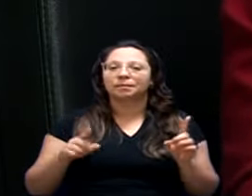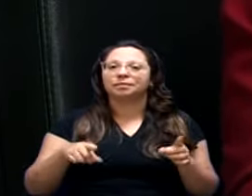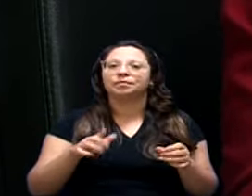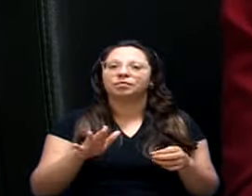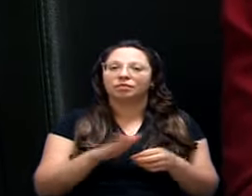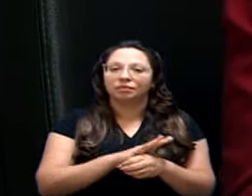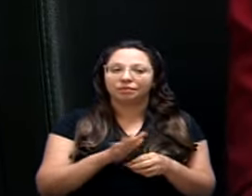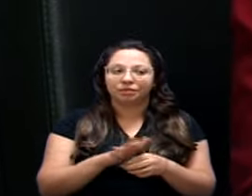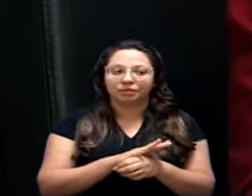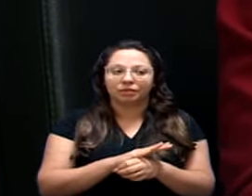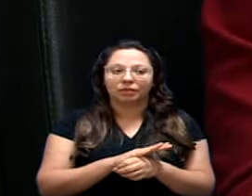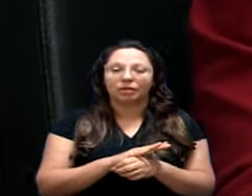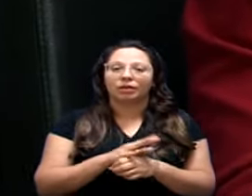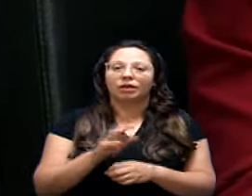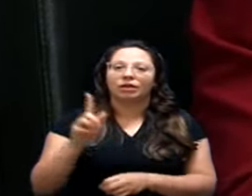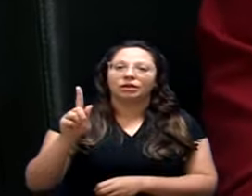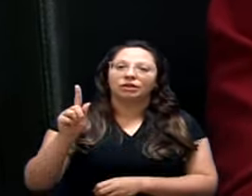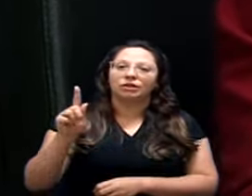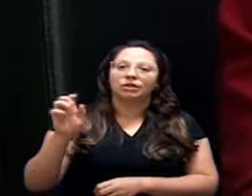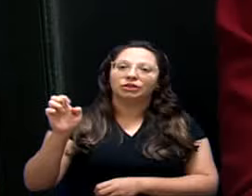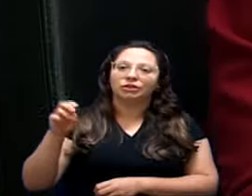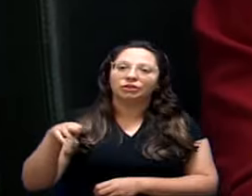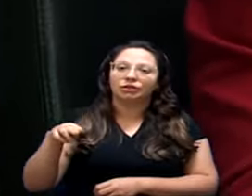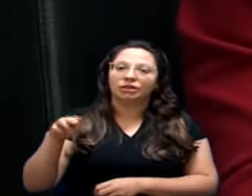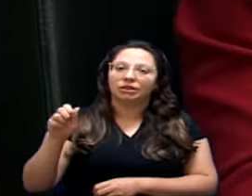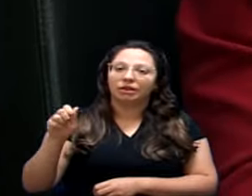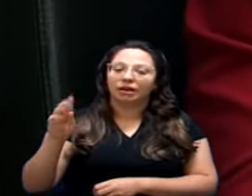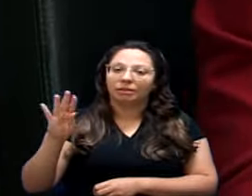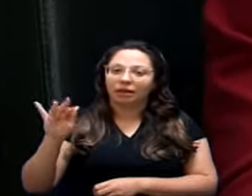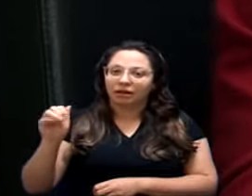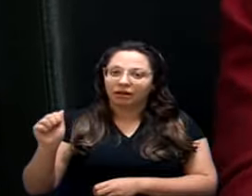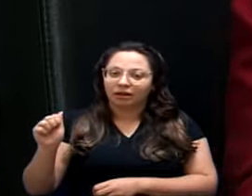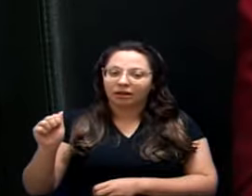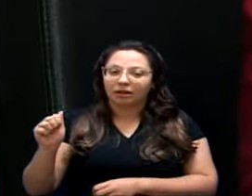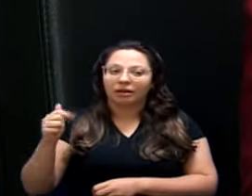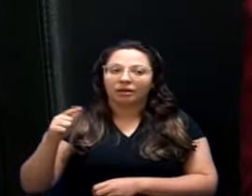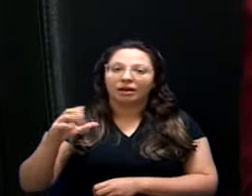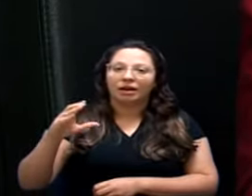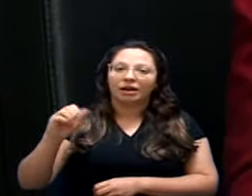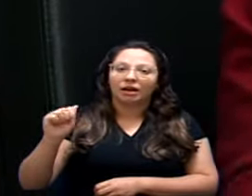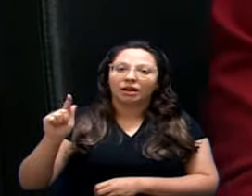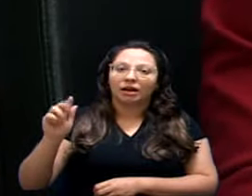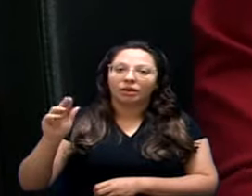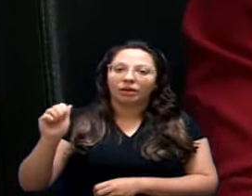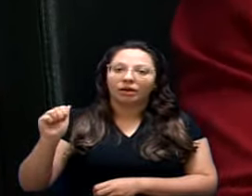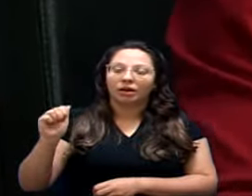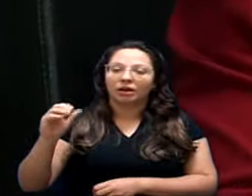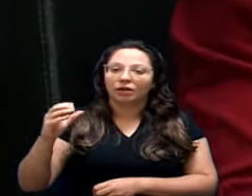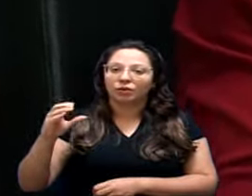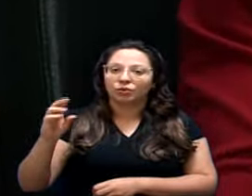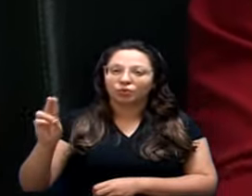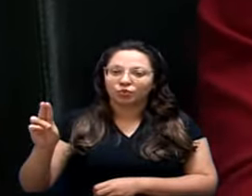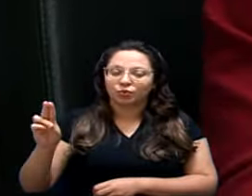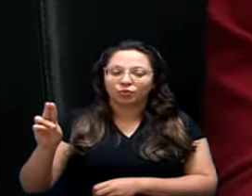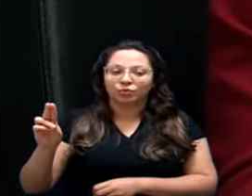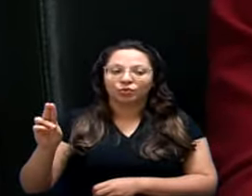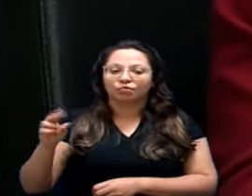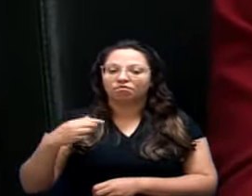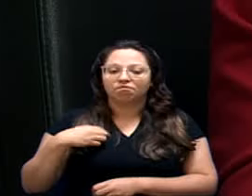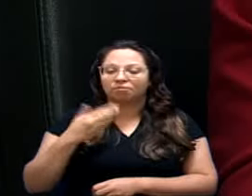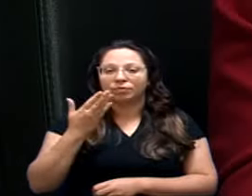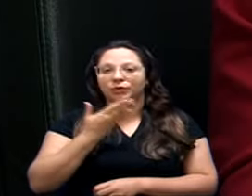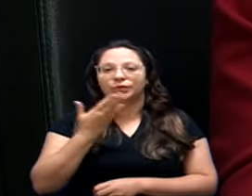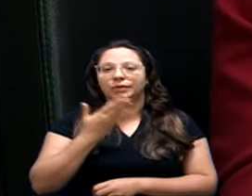do do Genebra do Brigadeiro Tobias do caguaçu eu vi incentivado tudo isso